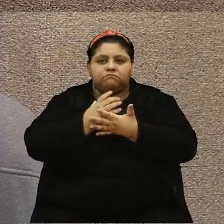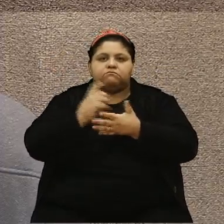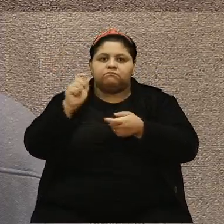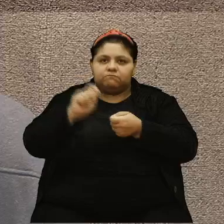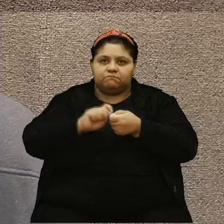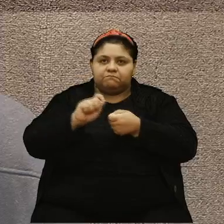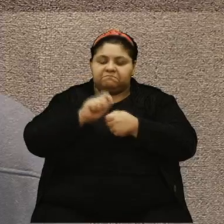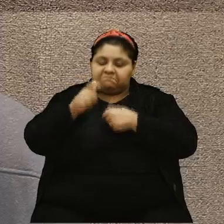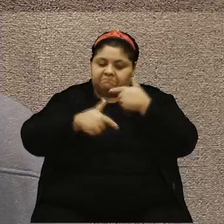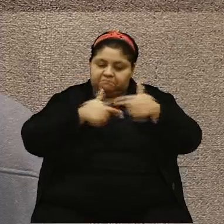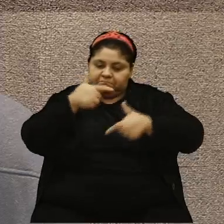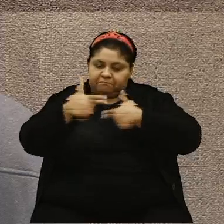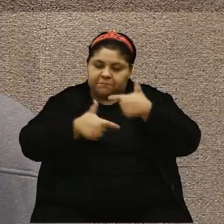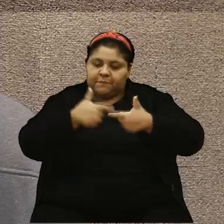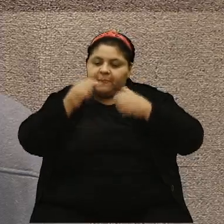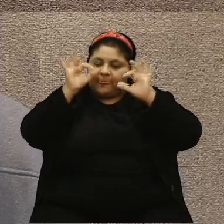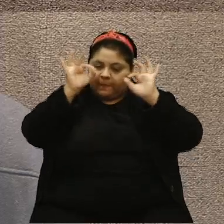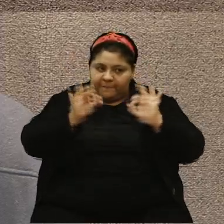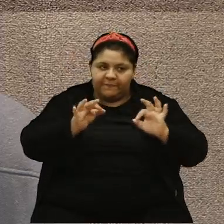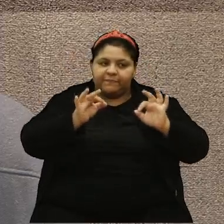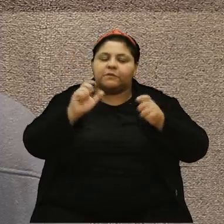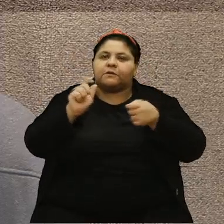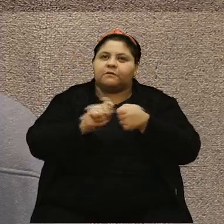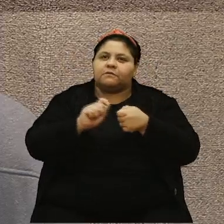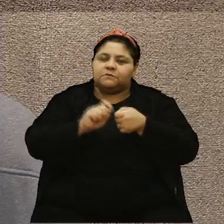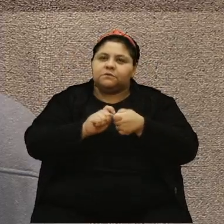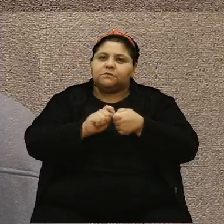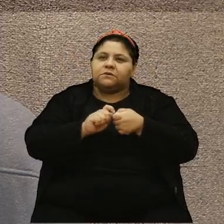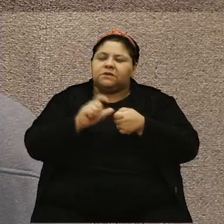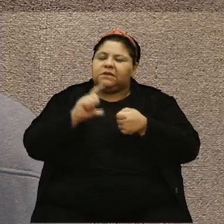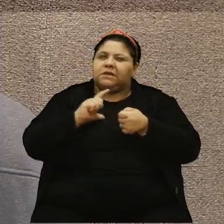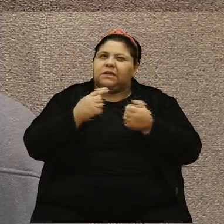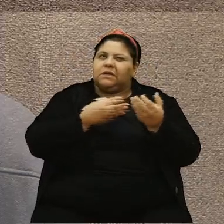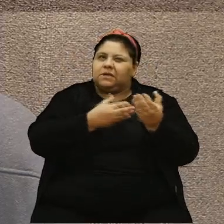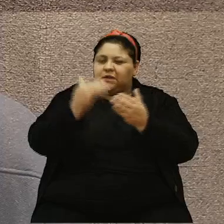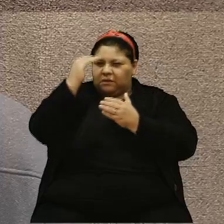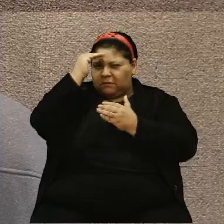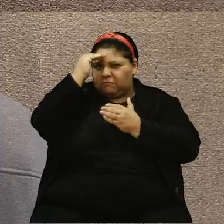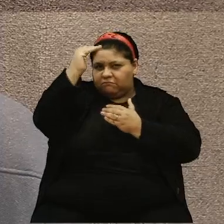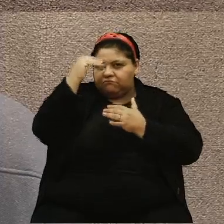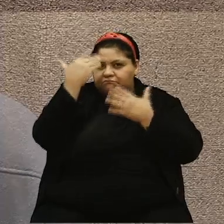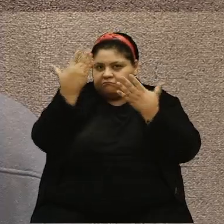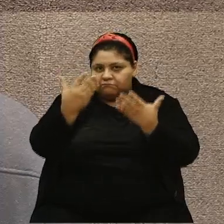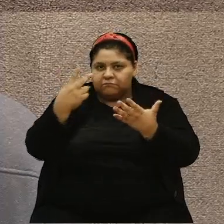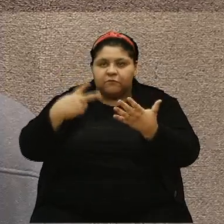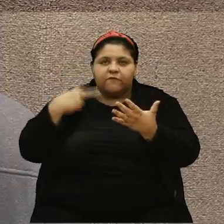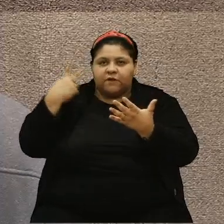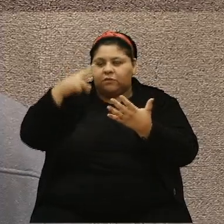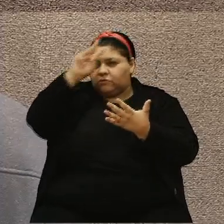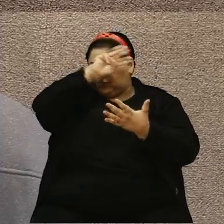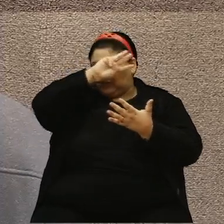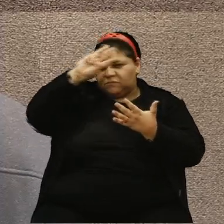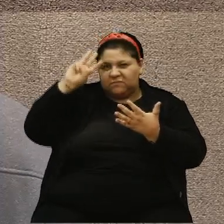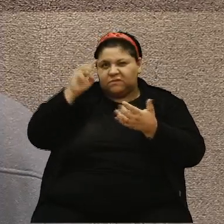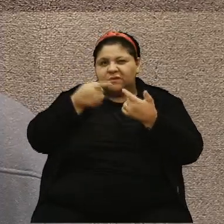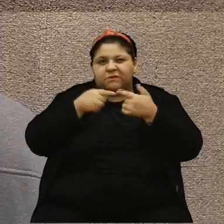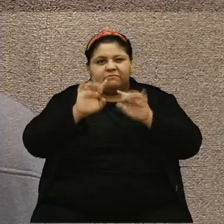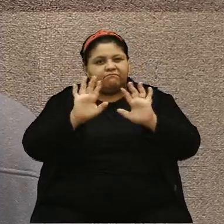fazendo, pelo trabalho correto que vem fazendo. Tenho muito respeito, Vossa Senhoria, vereador Juliano, mas